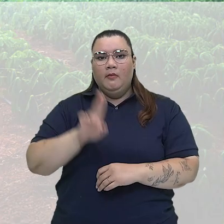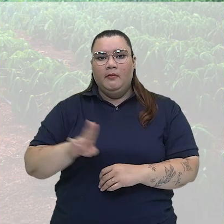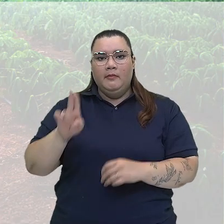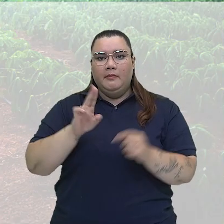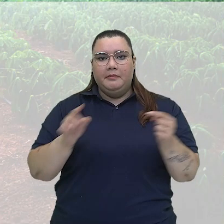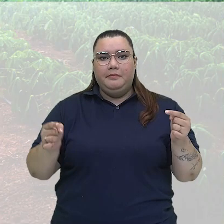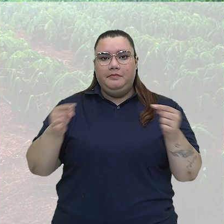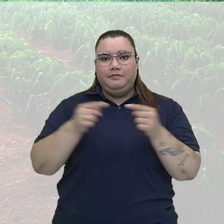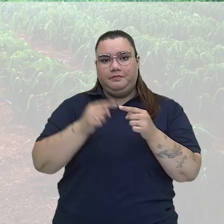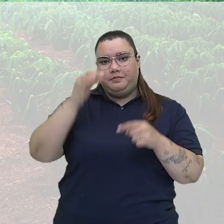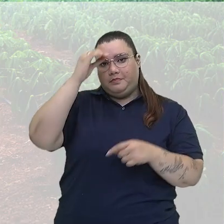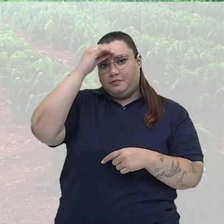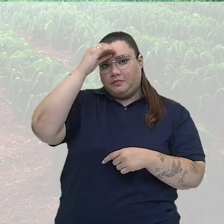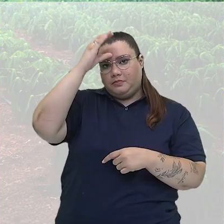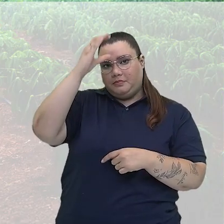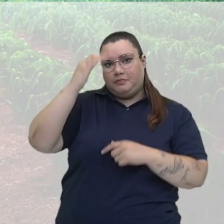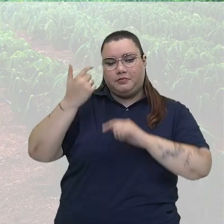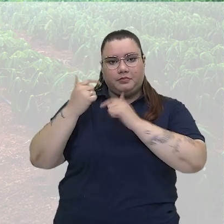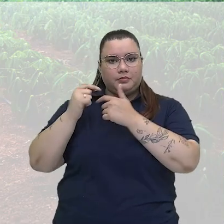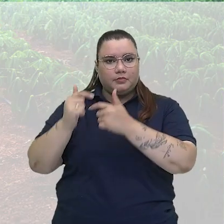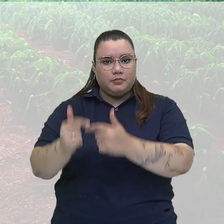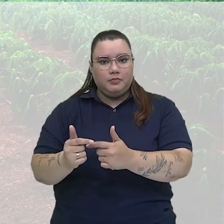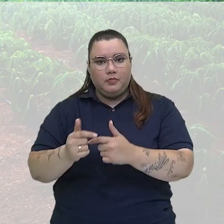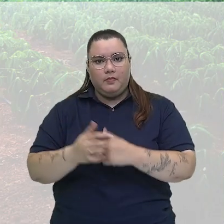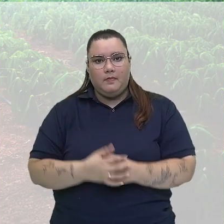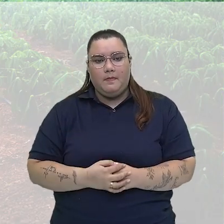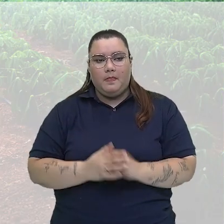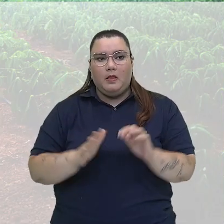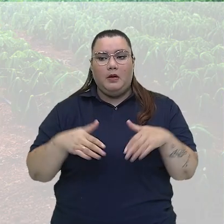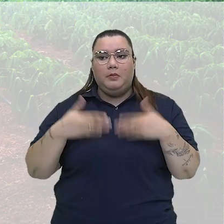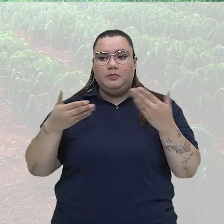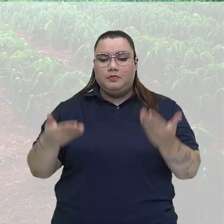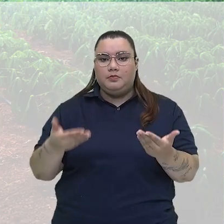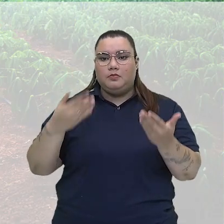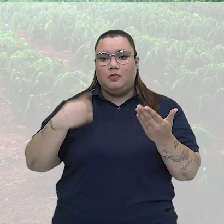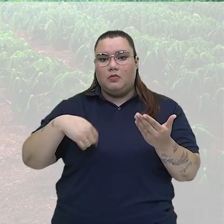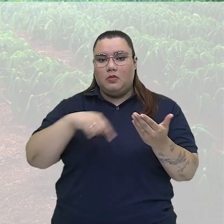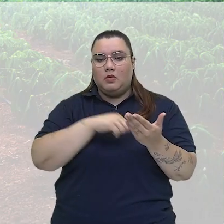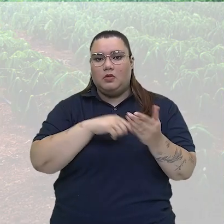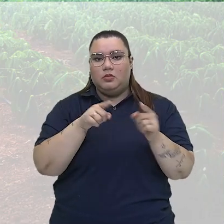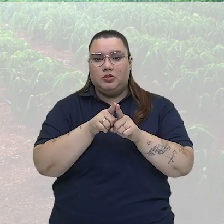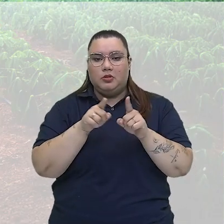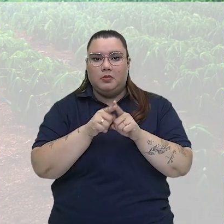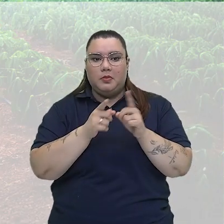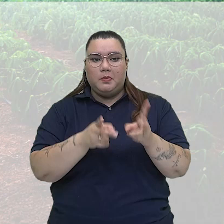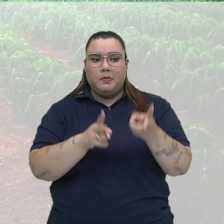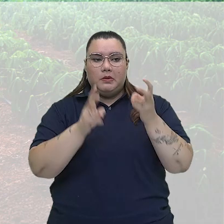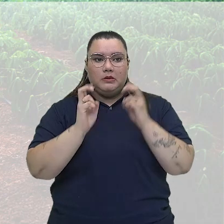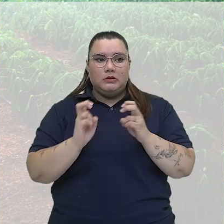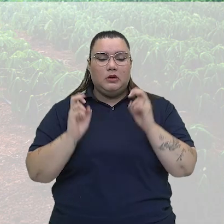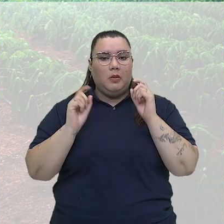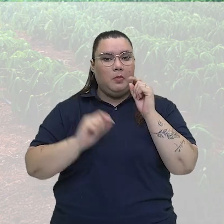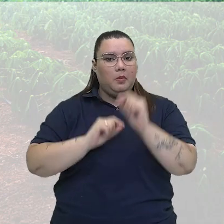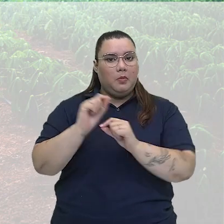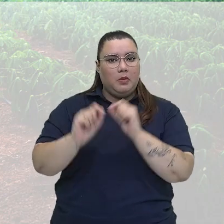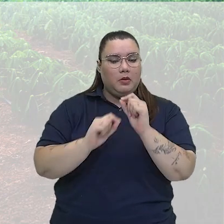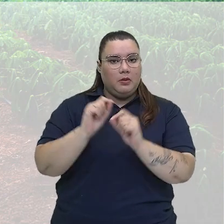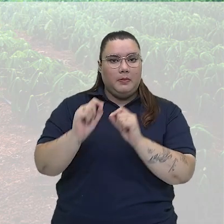esses saberes tradicionais. E aí a gente vai verificar no decorrer da nossa aula, né,